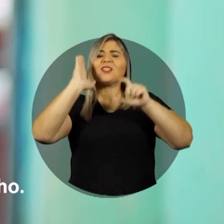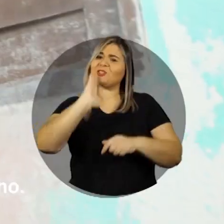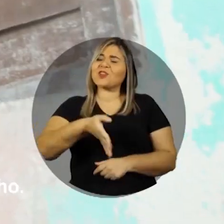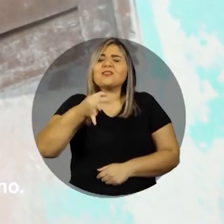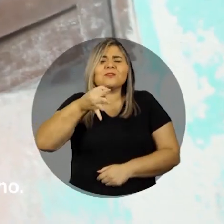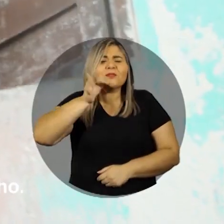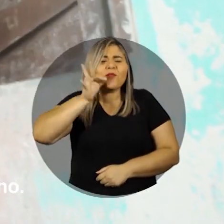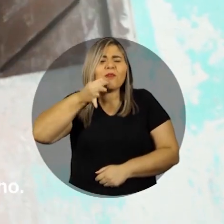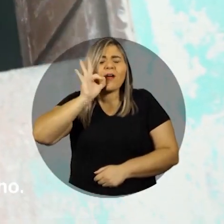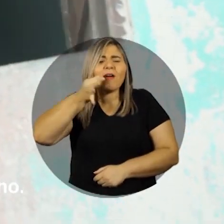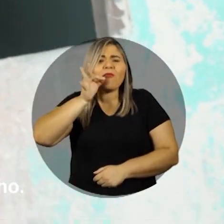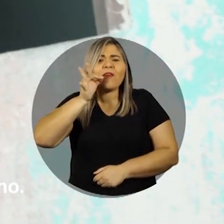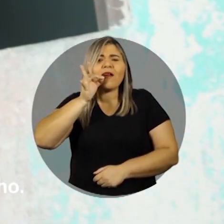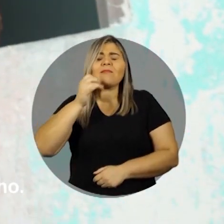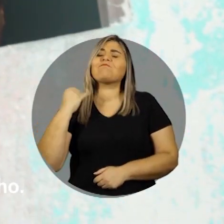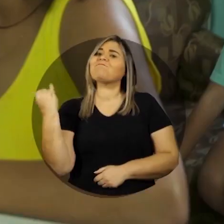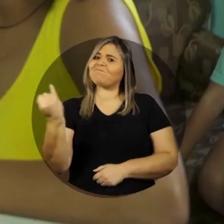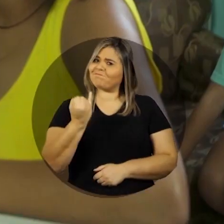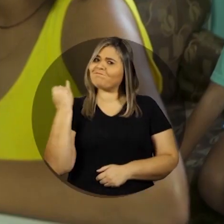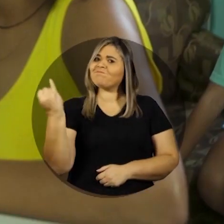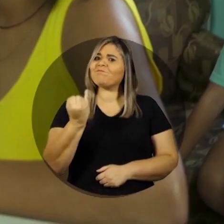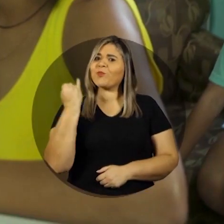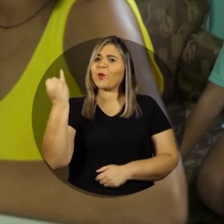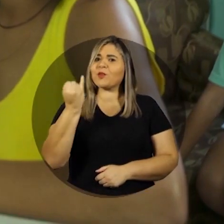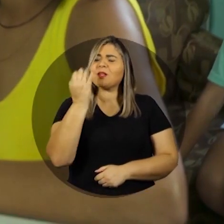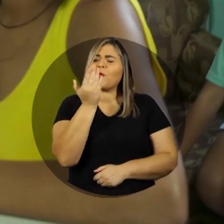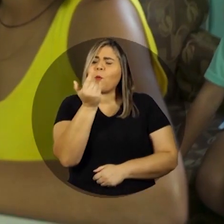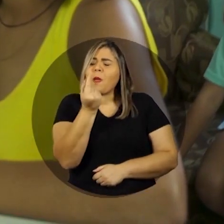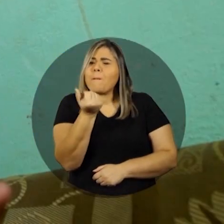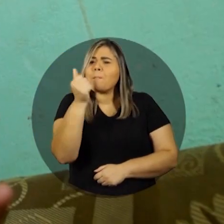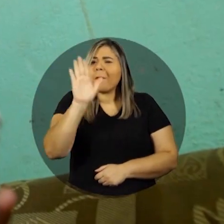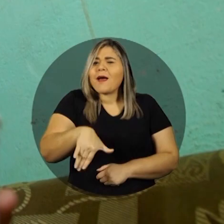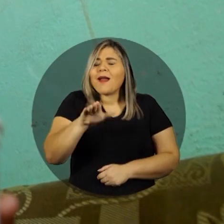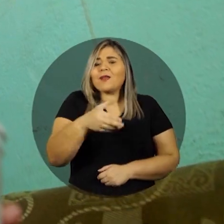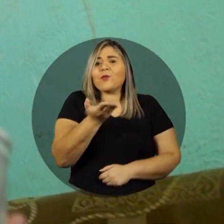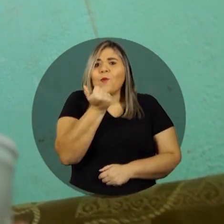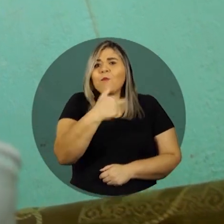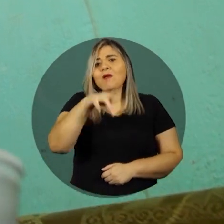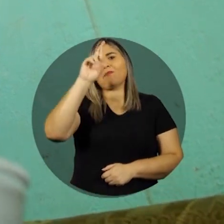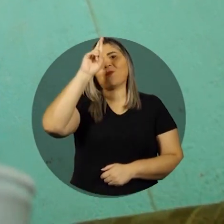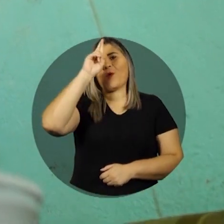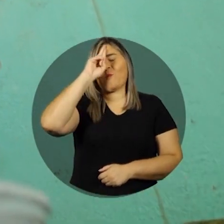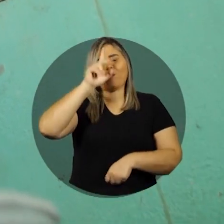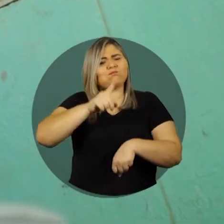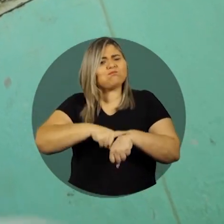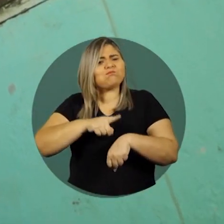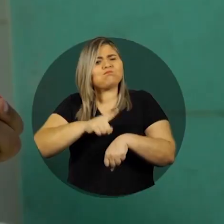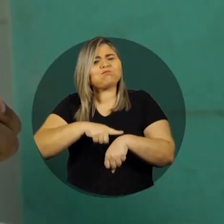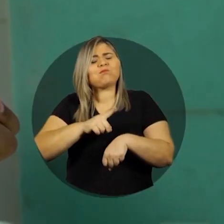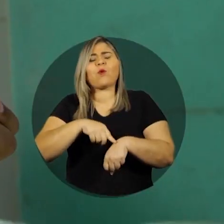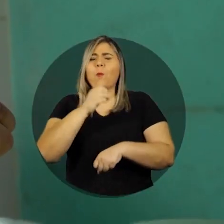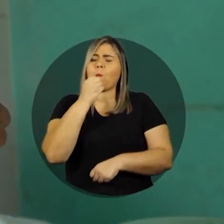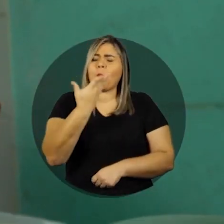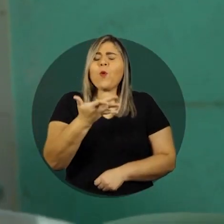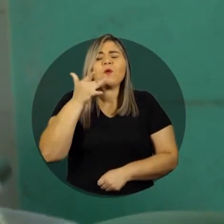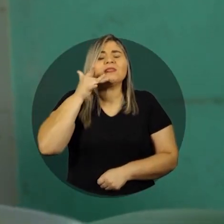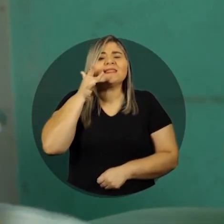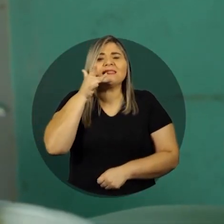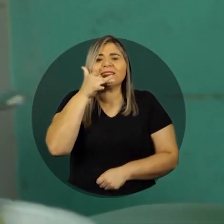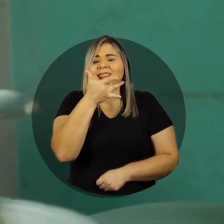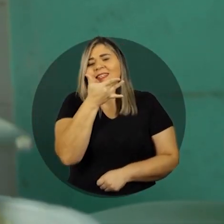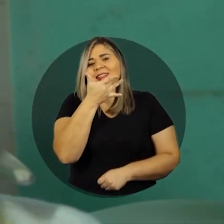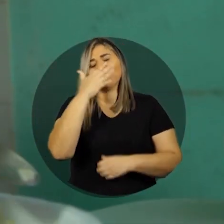gente amanhece entendeu acorda toma um cafezinho e essa é um Oi tá na mesa para gente almoçar né uma refeição